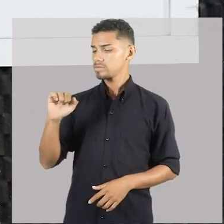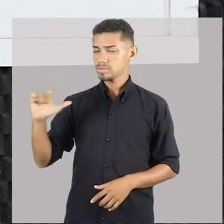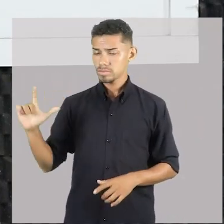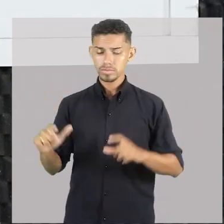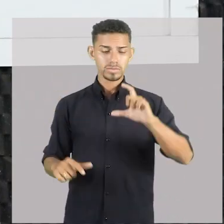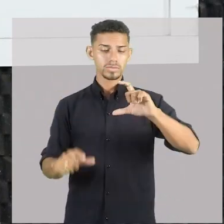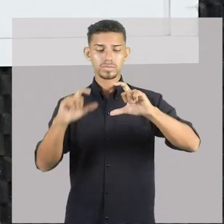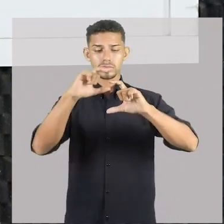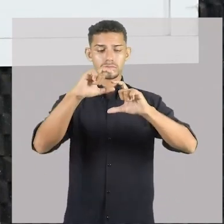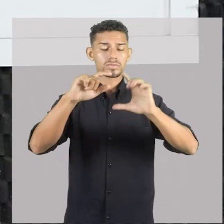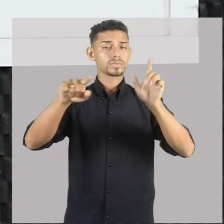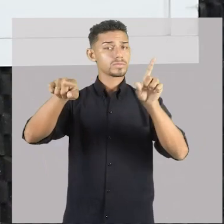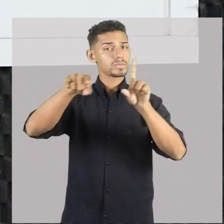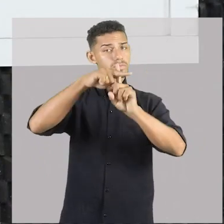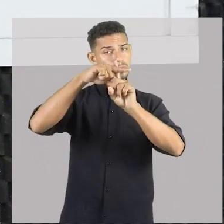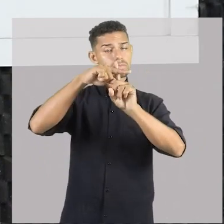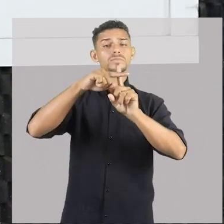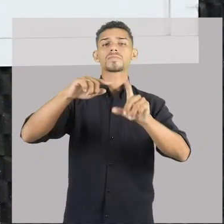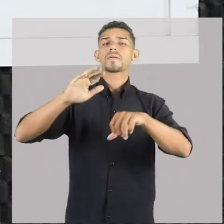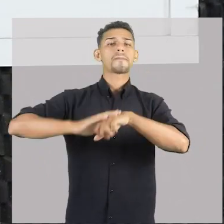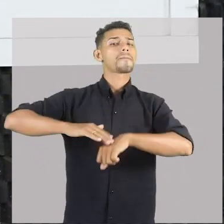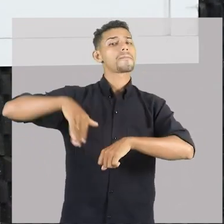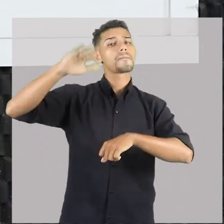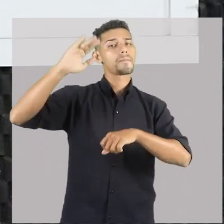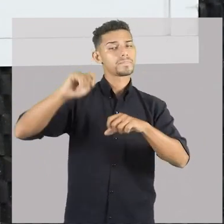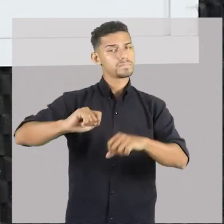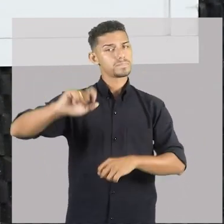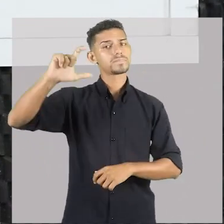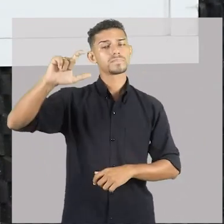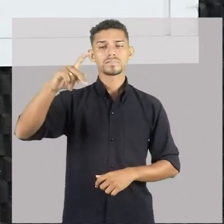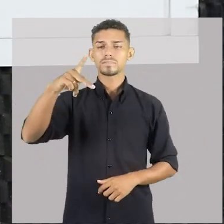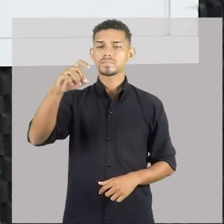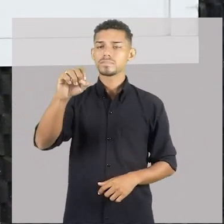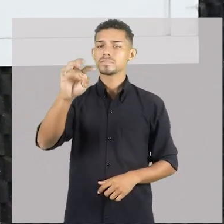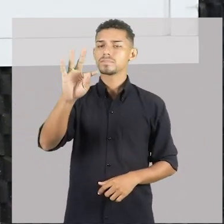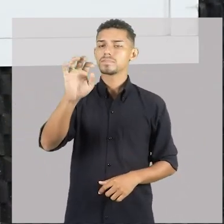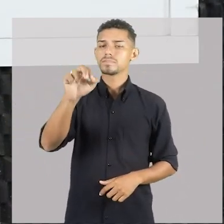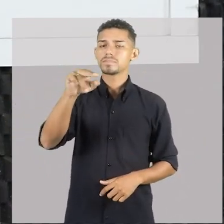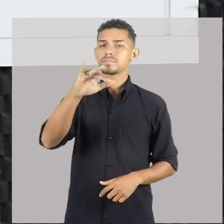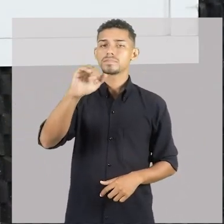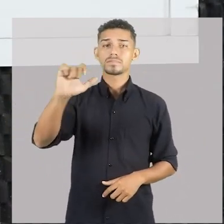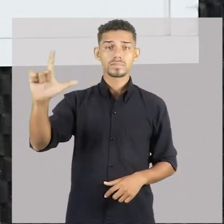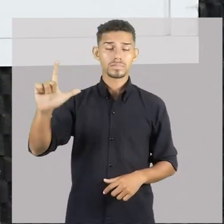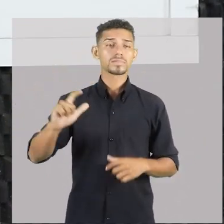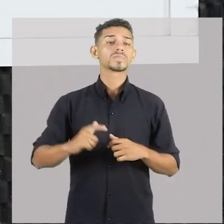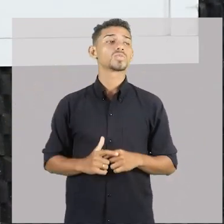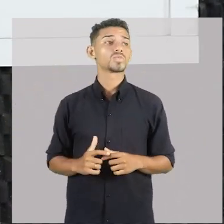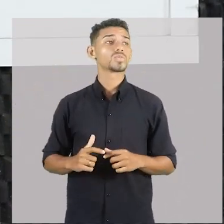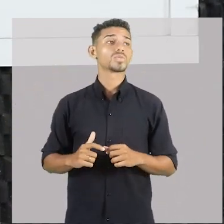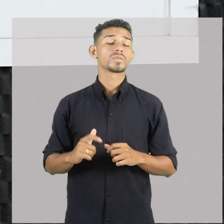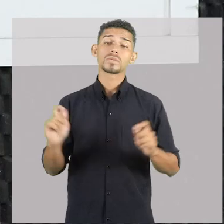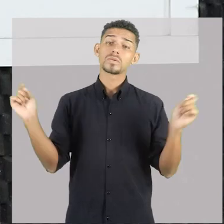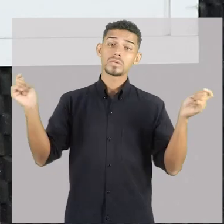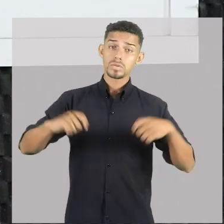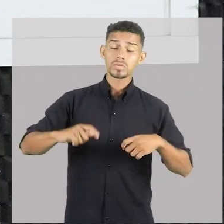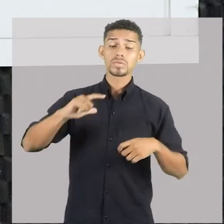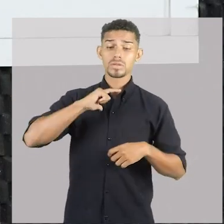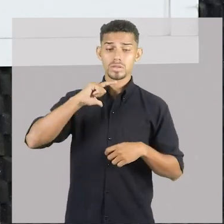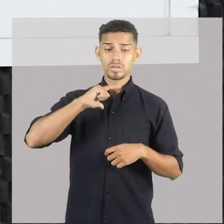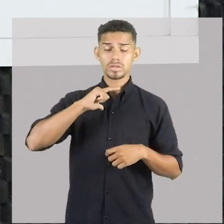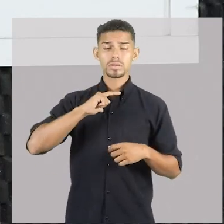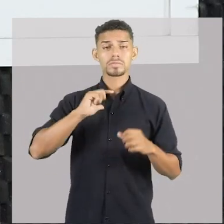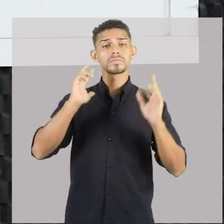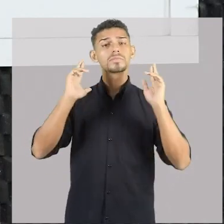maior potencial, tá? Então, isso aqui serve para quê? Para gerar os polos têm